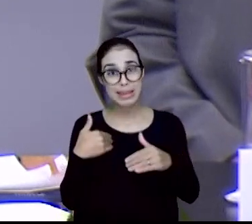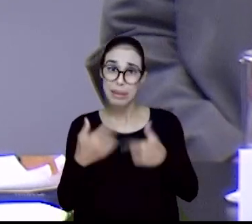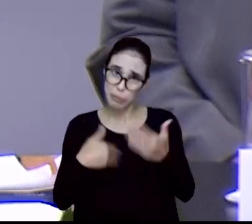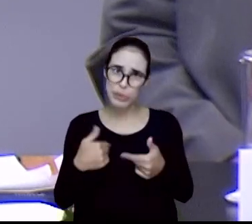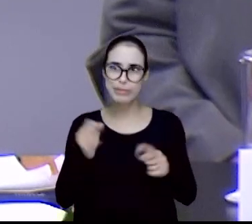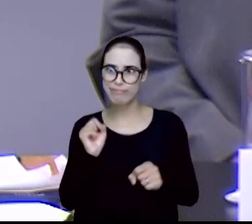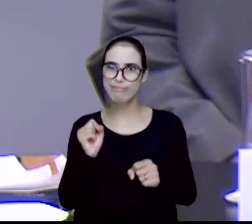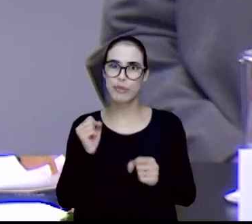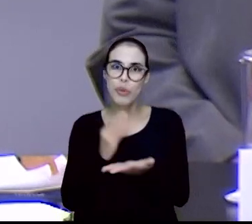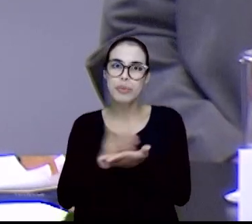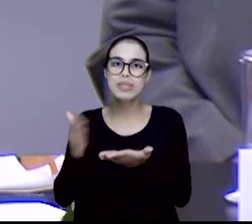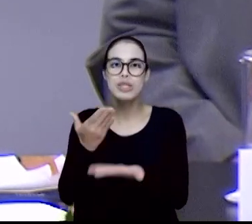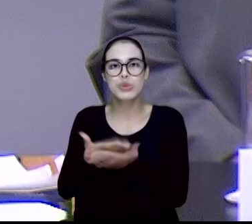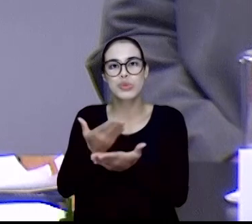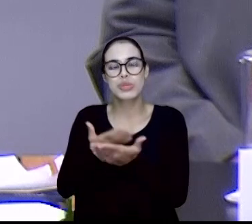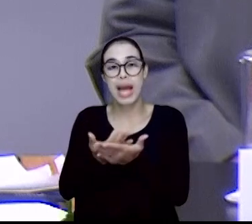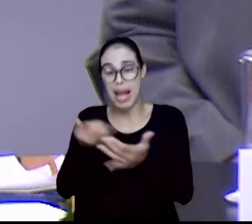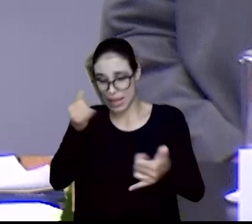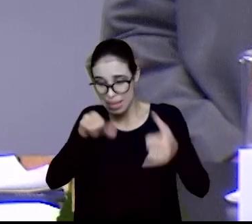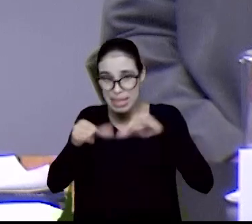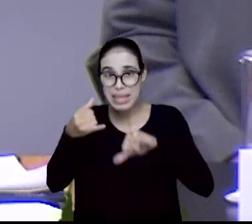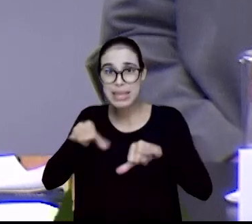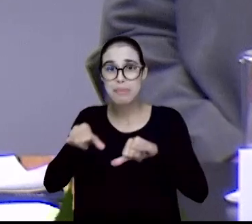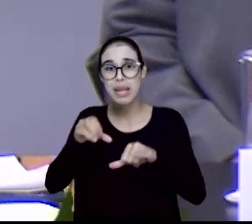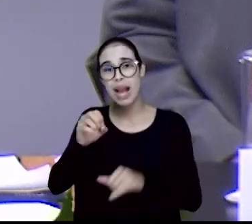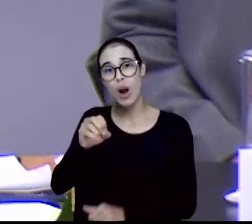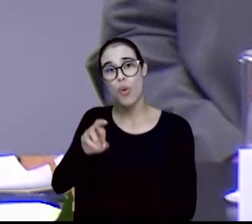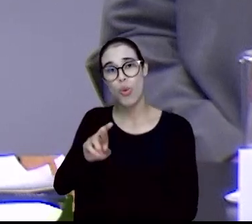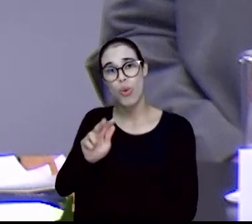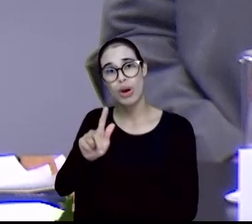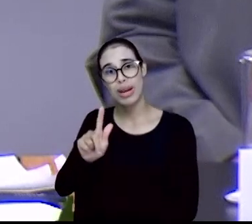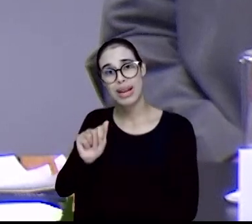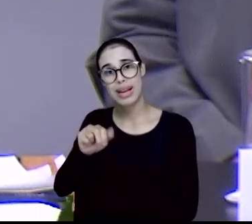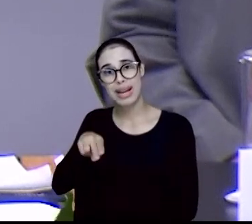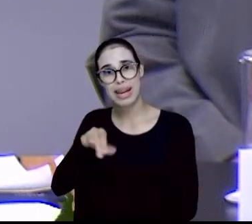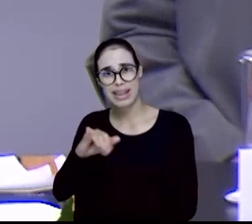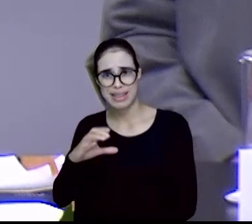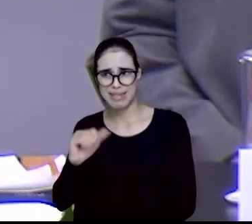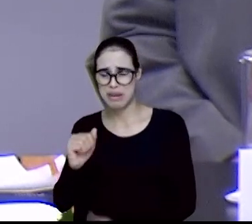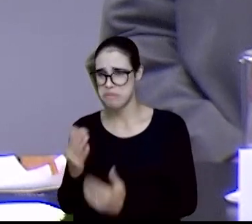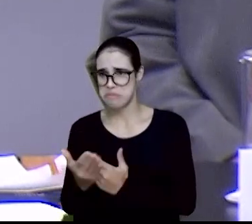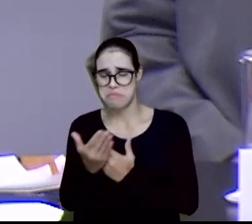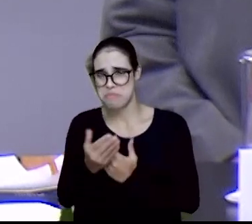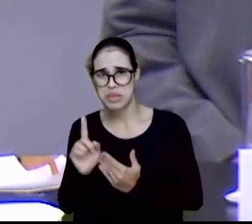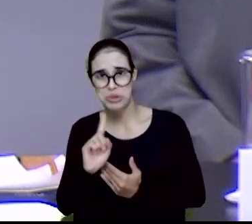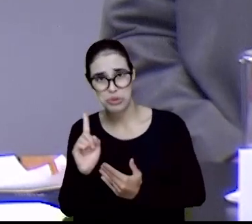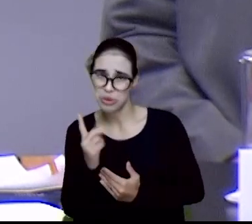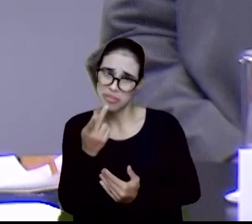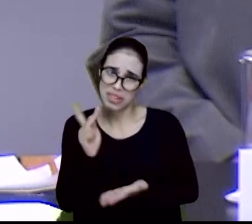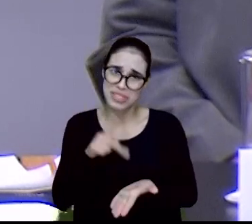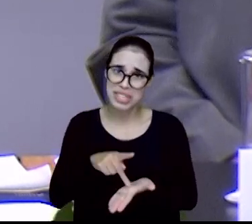na vida, preciso confessar. Mas essa é